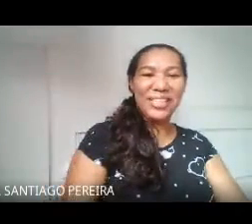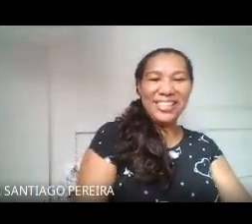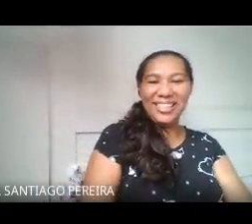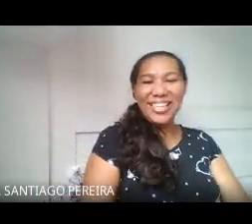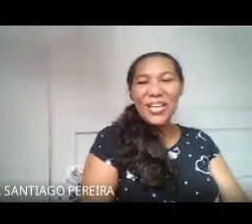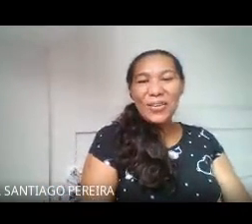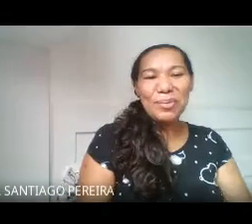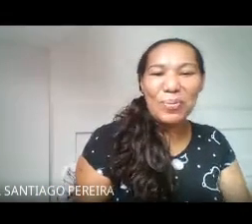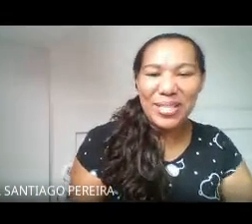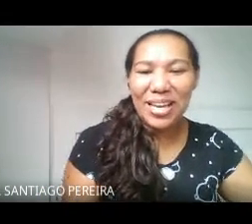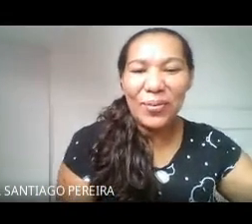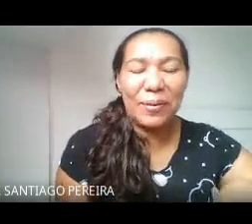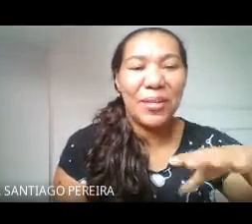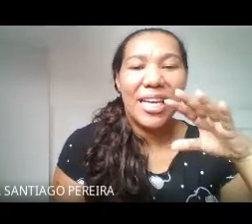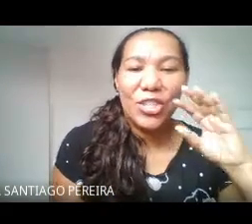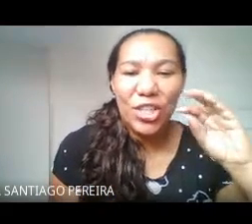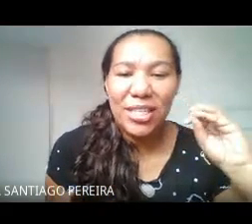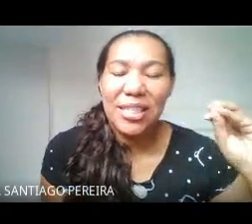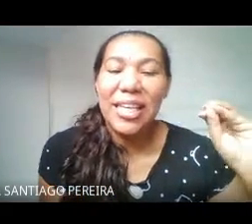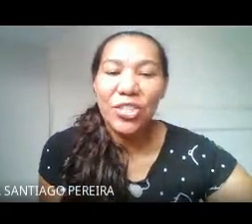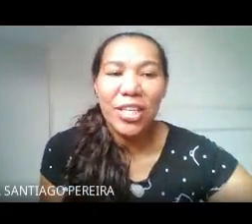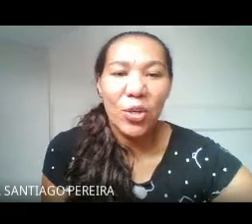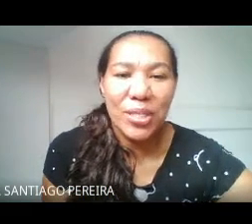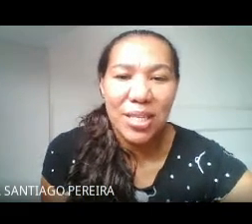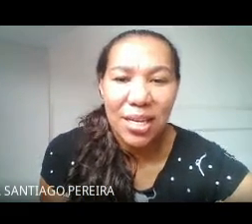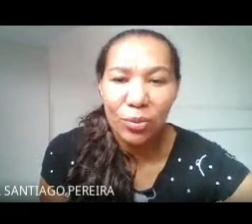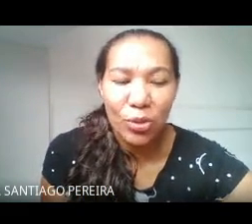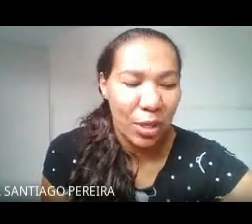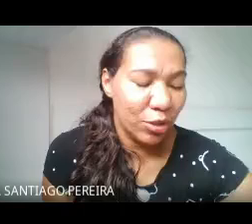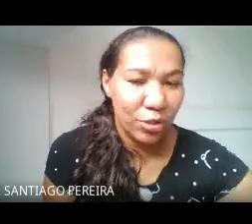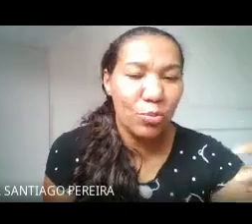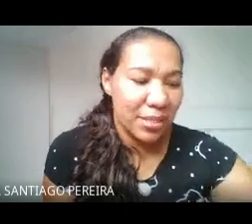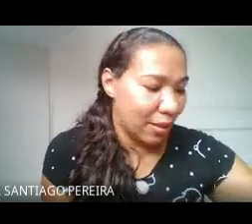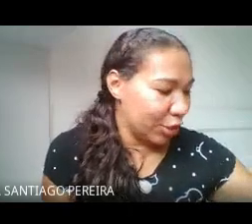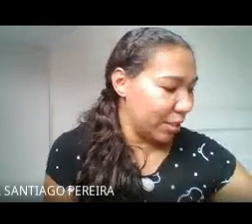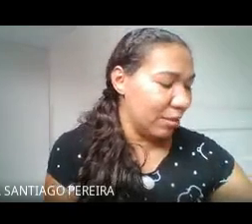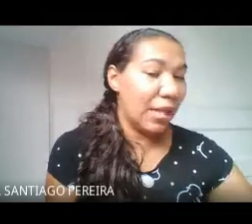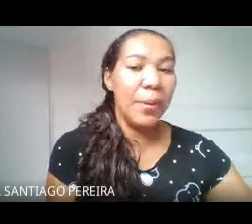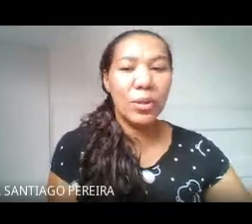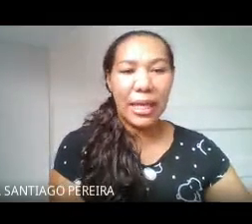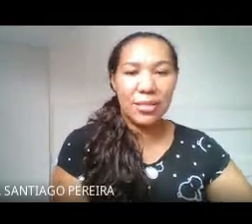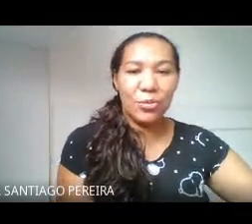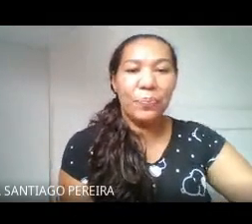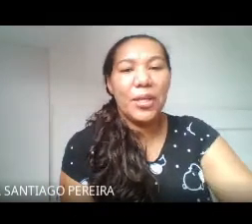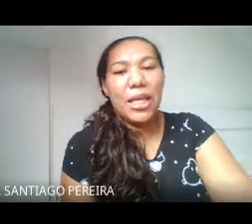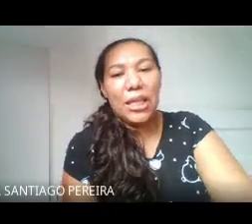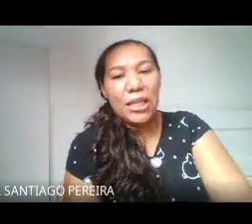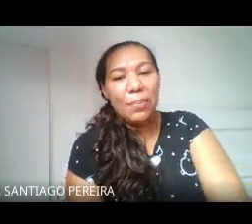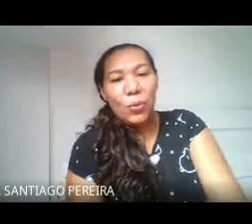novo. Vamos começar agora. Gente, desde as nossas últimas aulas, que tem sido lá pelo